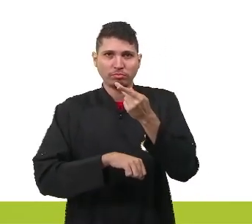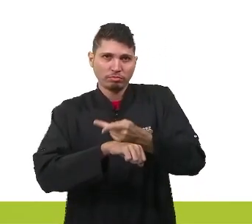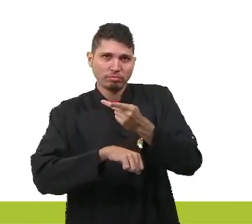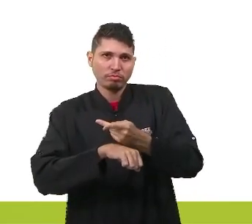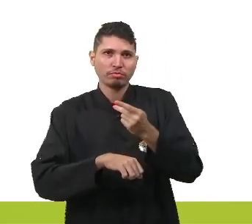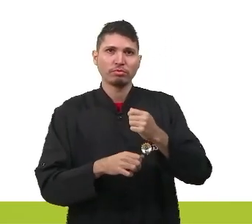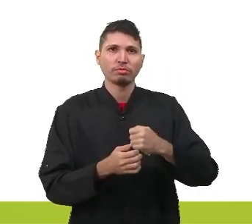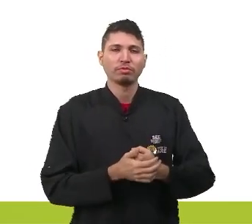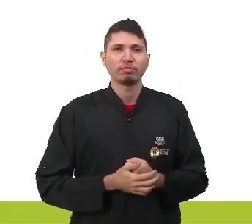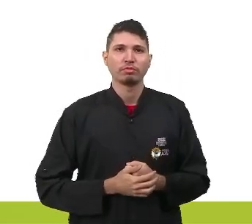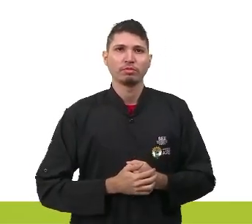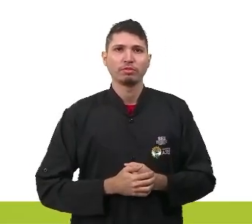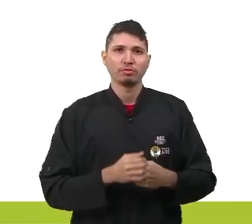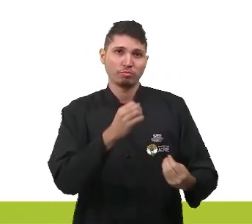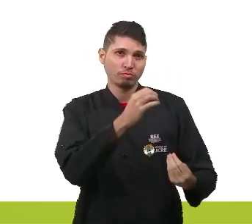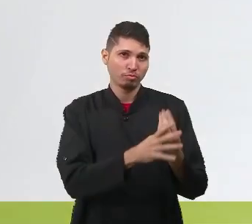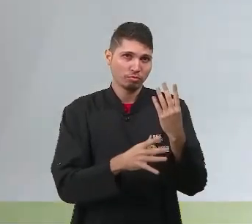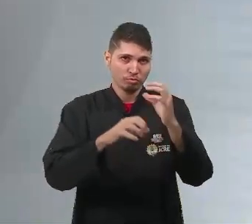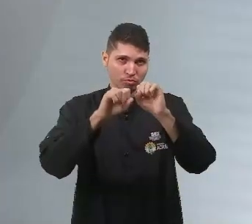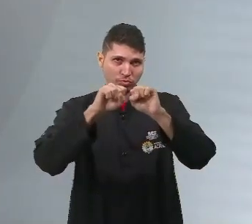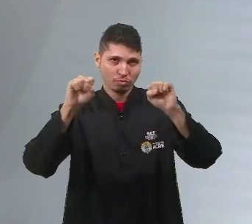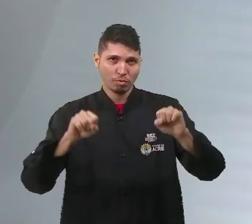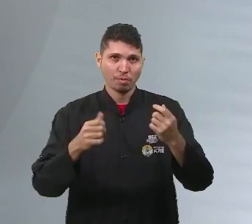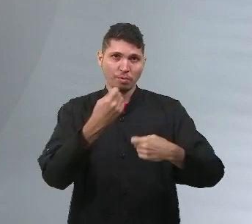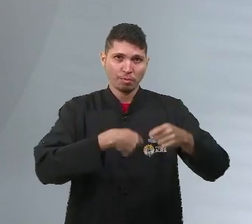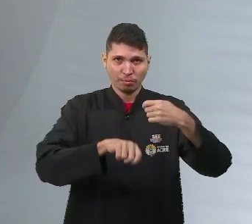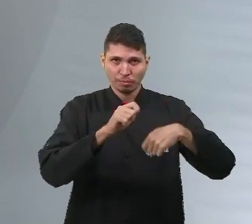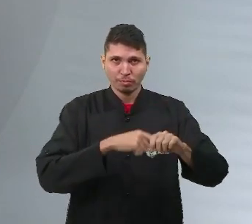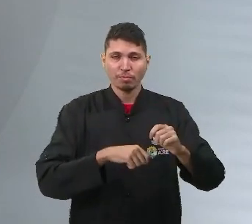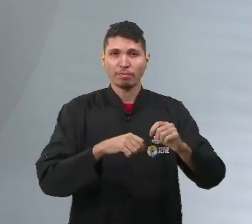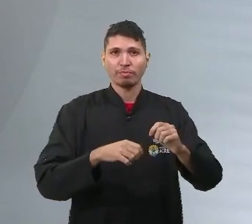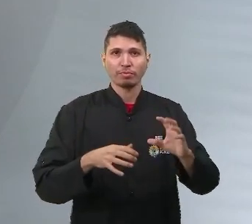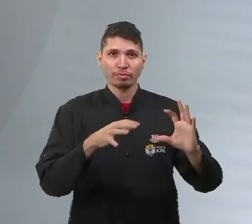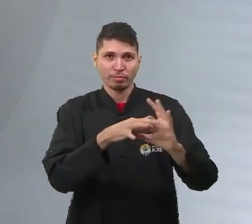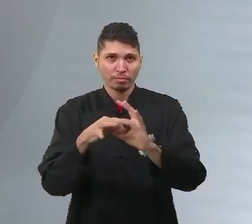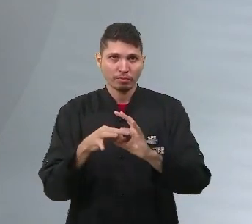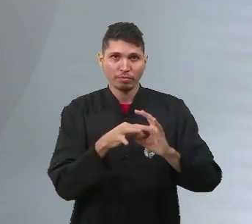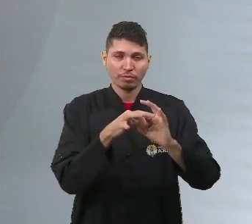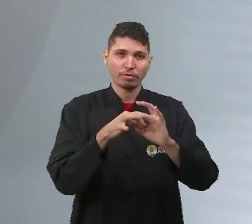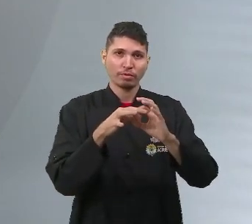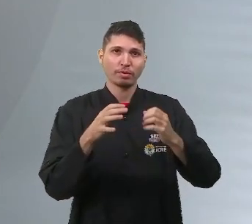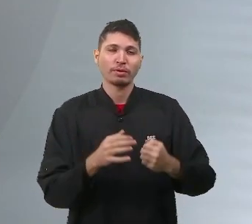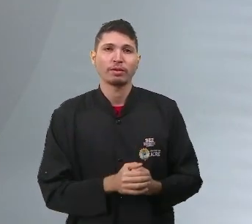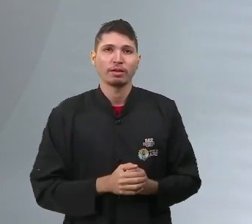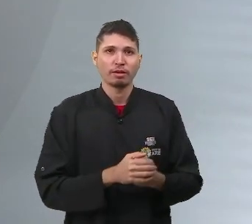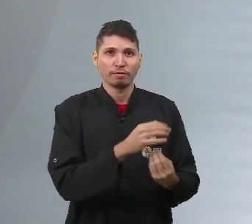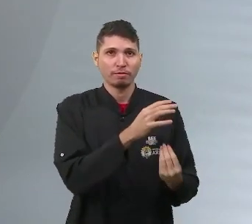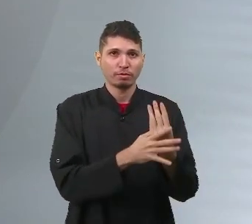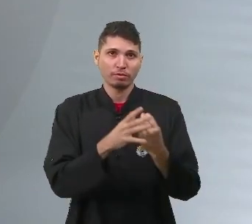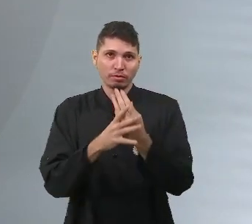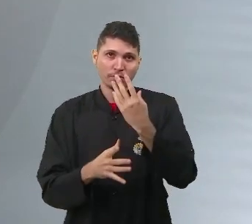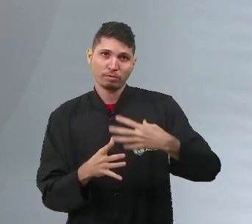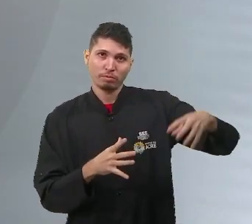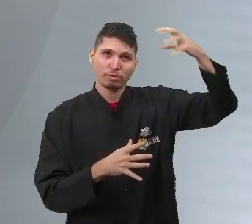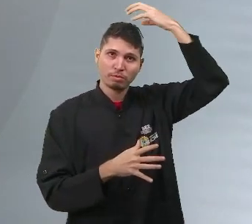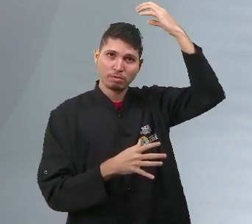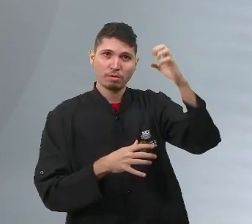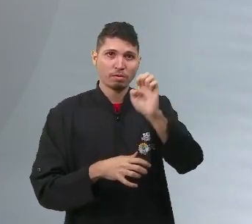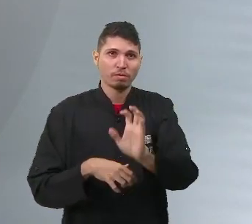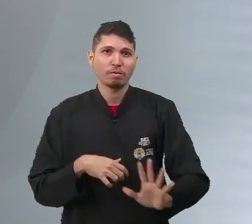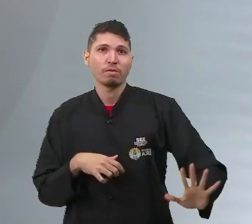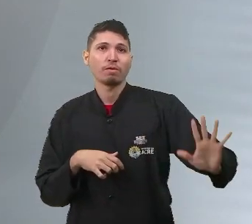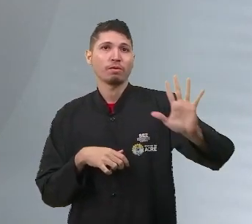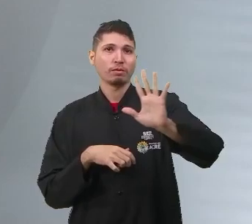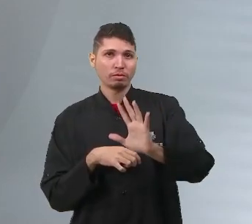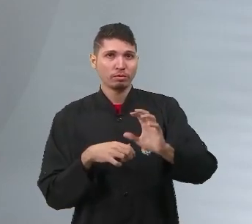Então, o surgimento do mercantilismo está ligado, como eu já falei, à formação das monarquias nacionais europeias. Quando os reinos se